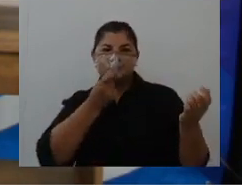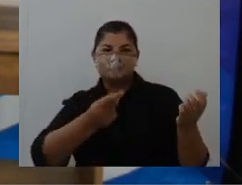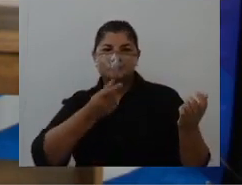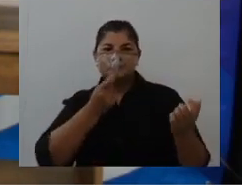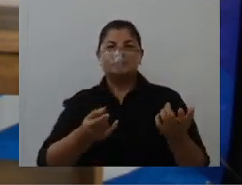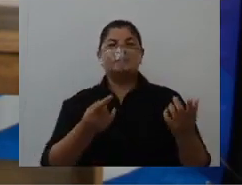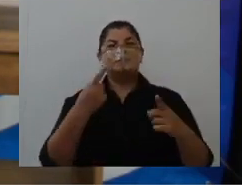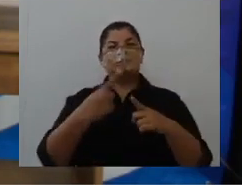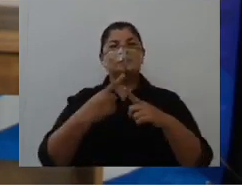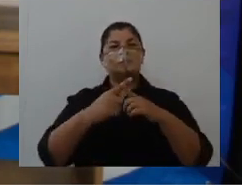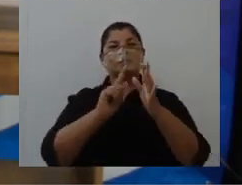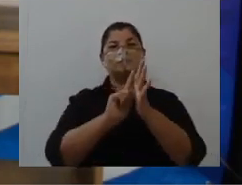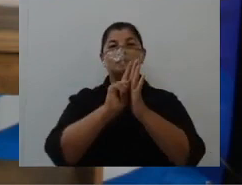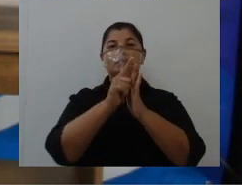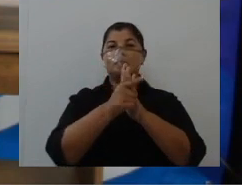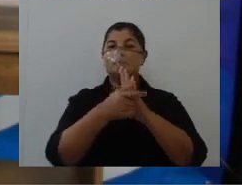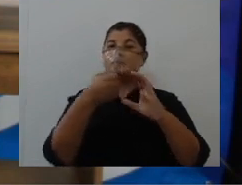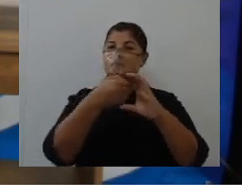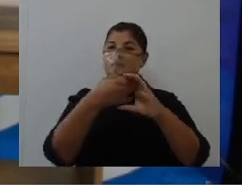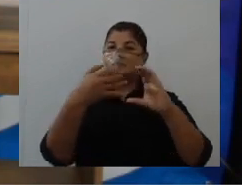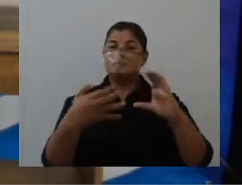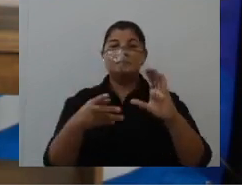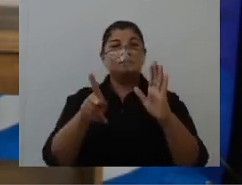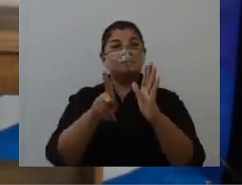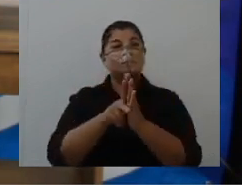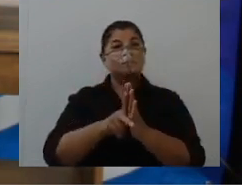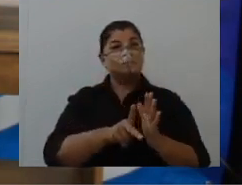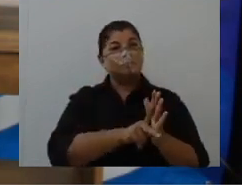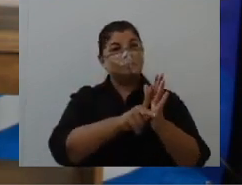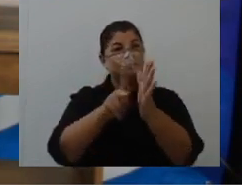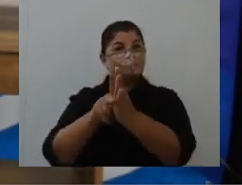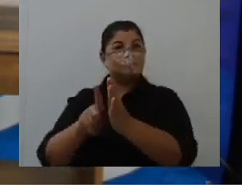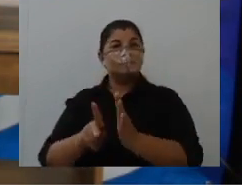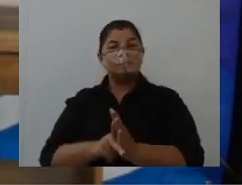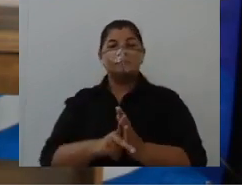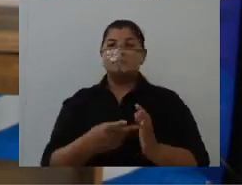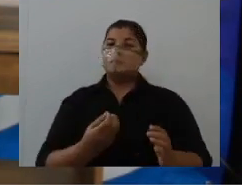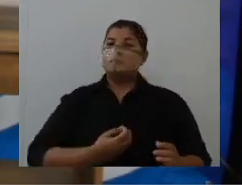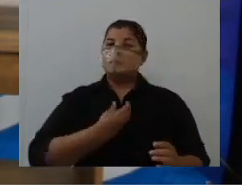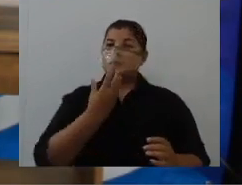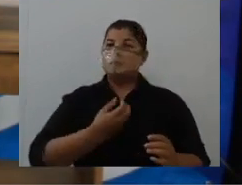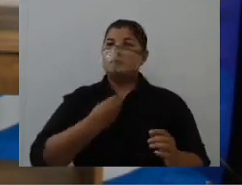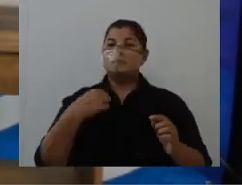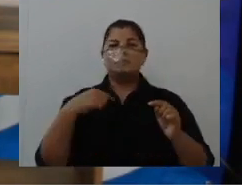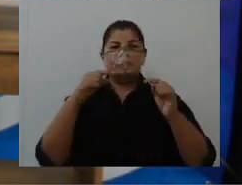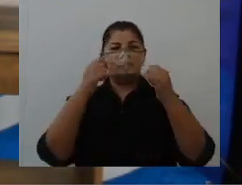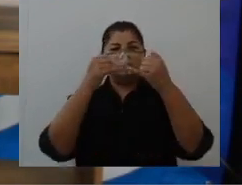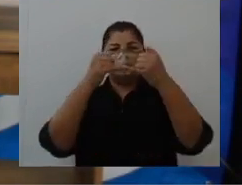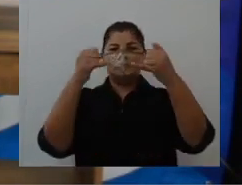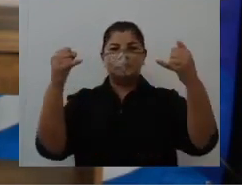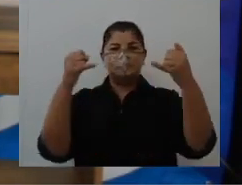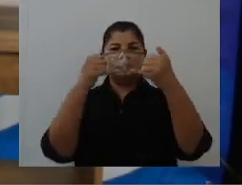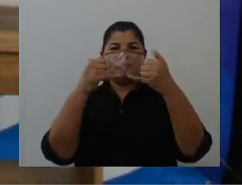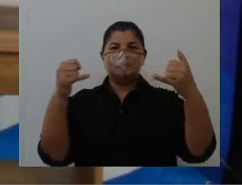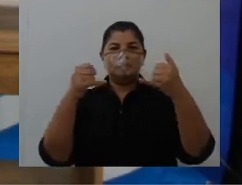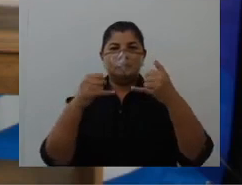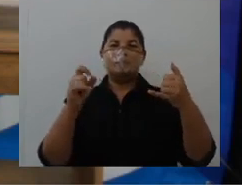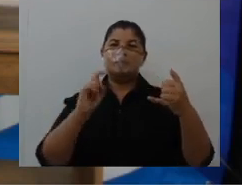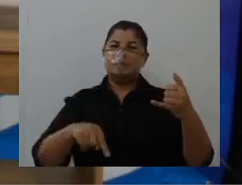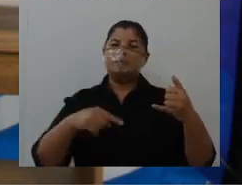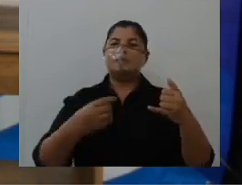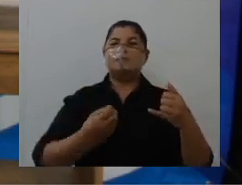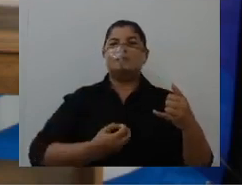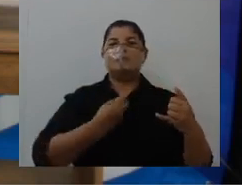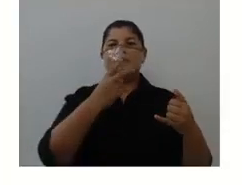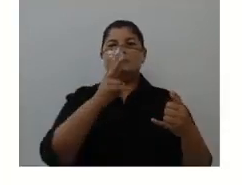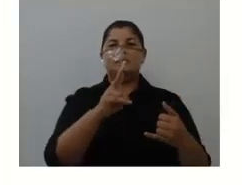têm suas características específicas. Por exemplo, o poema, as linhas do poema são os versos.